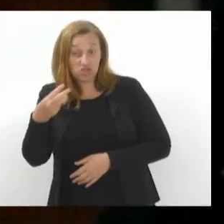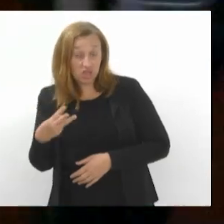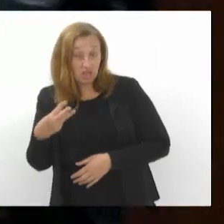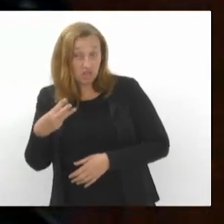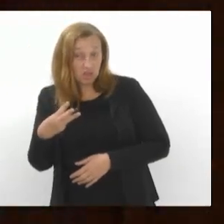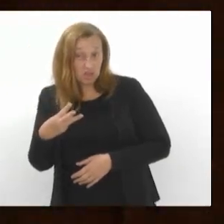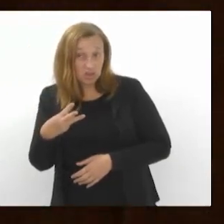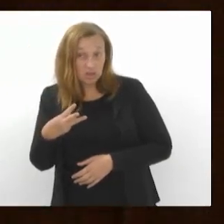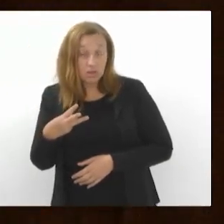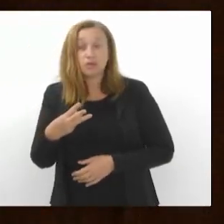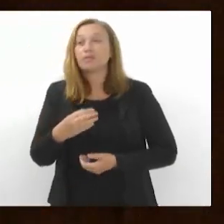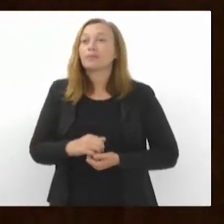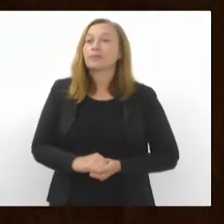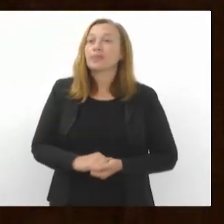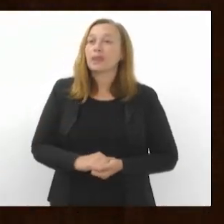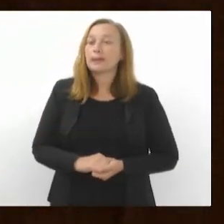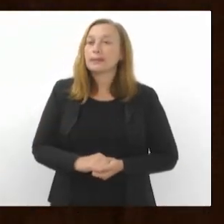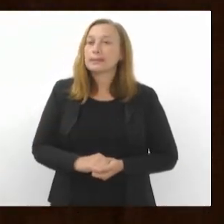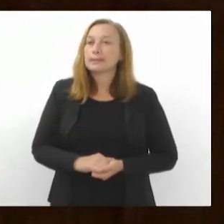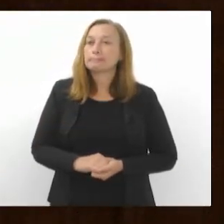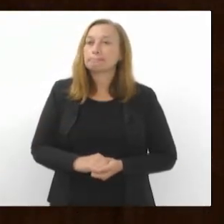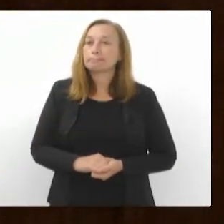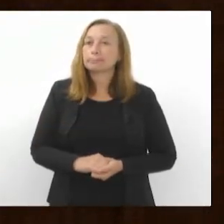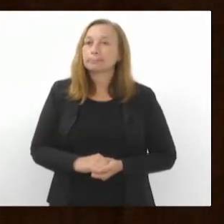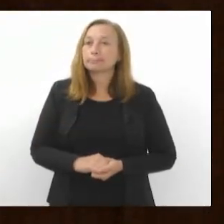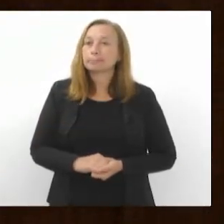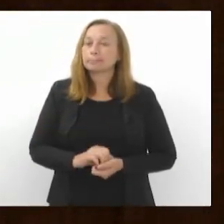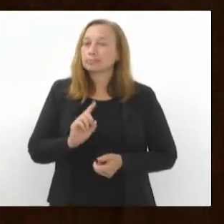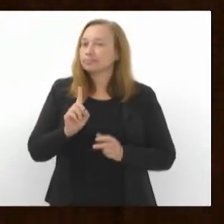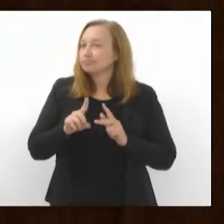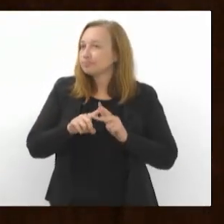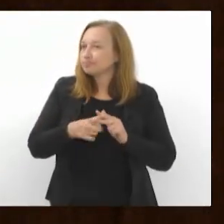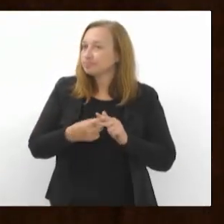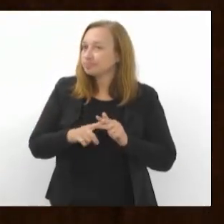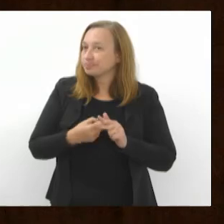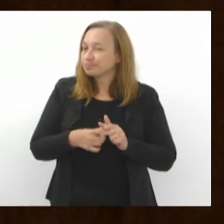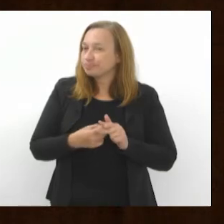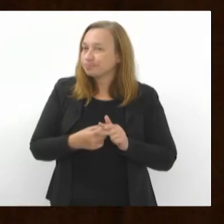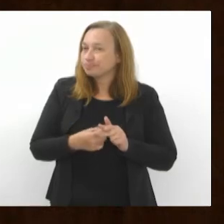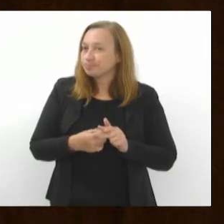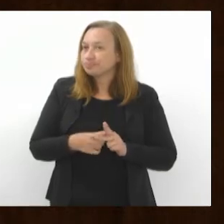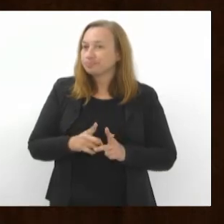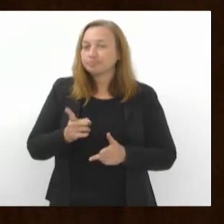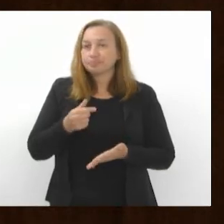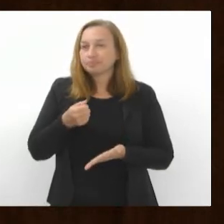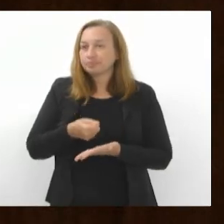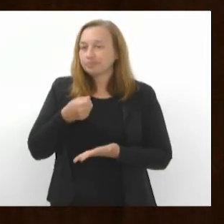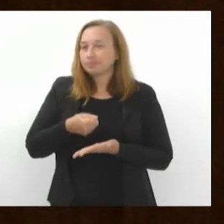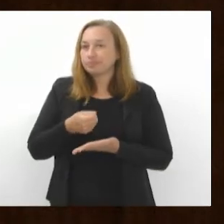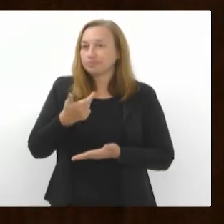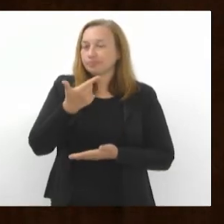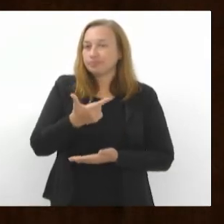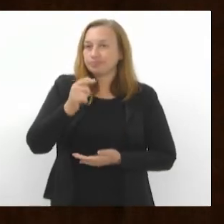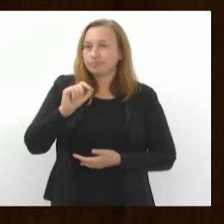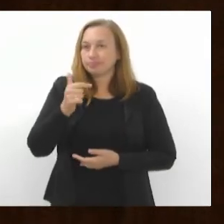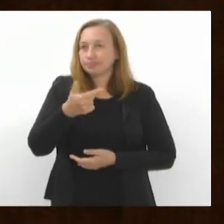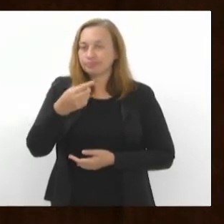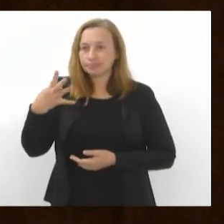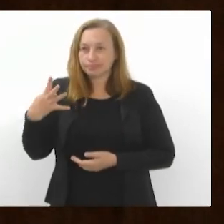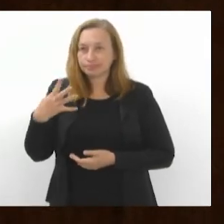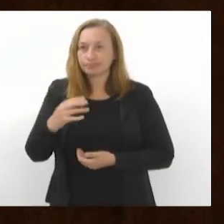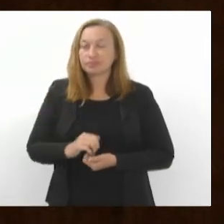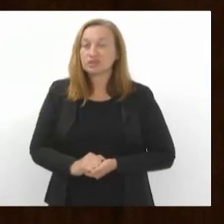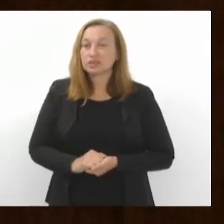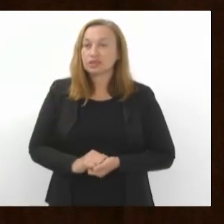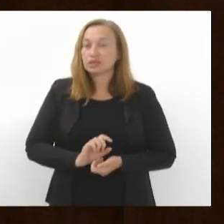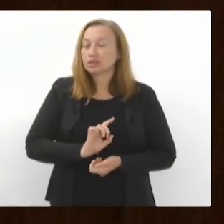2023. E, na medida que não foi regulamentada, não foi cobrada em 2024.